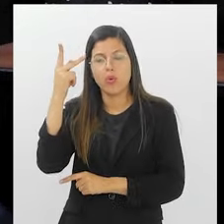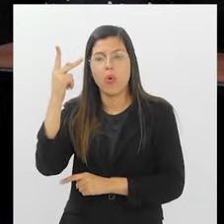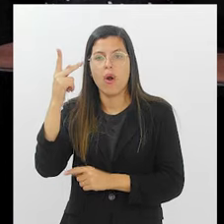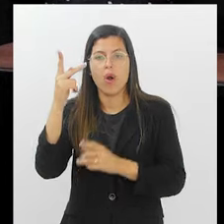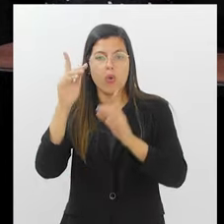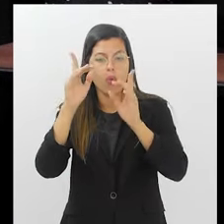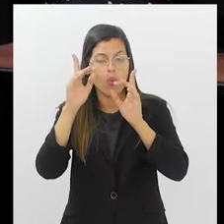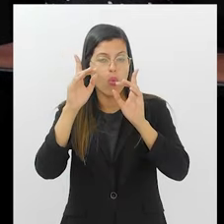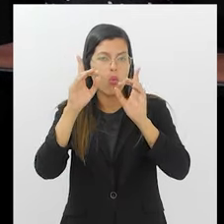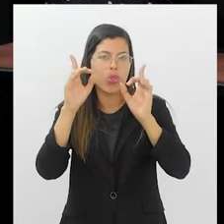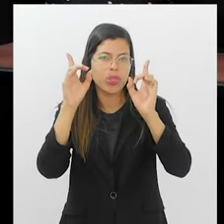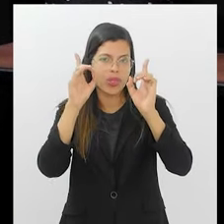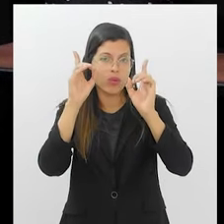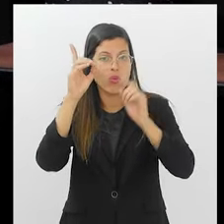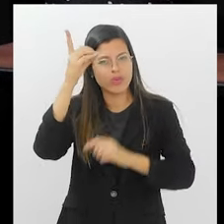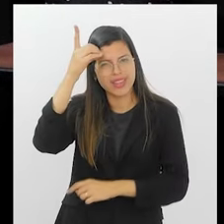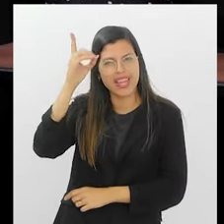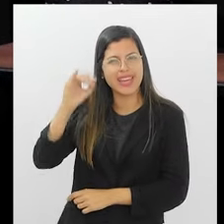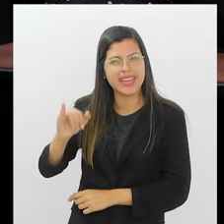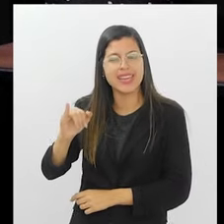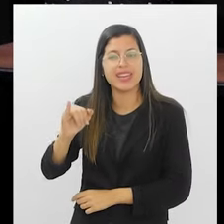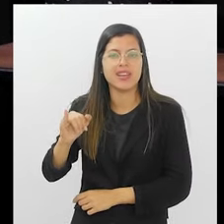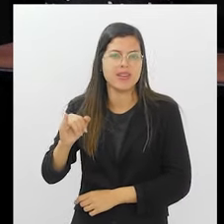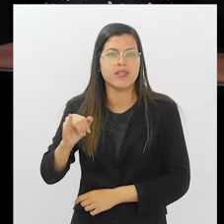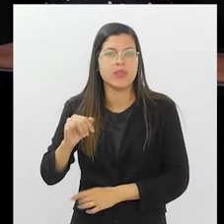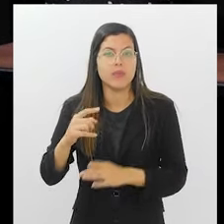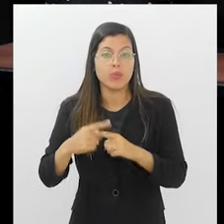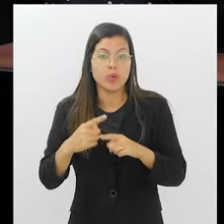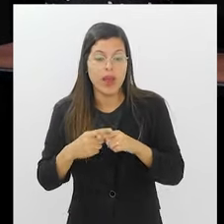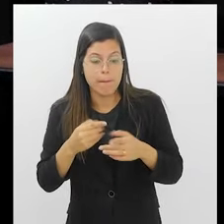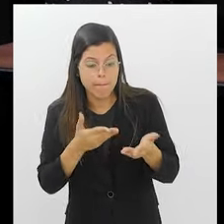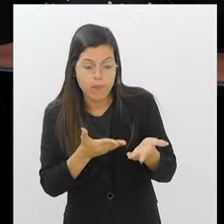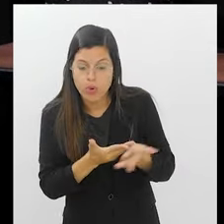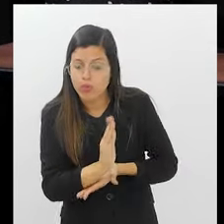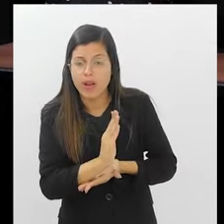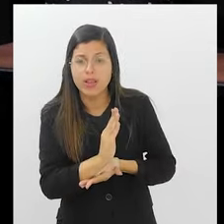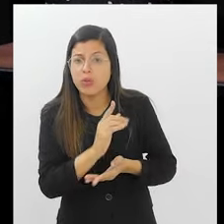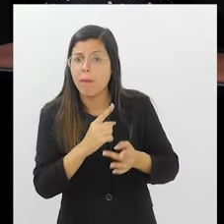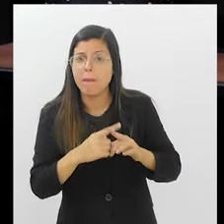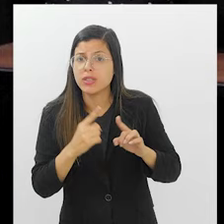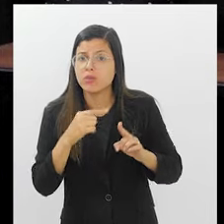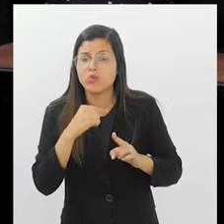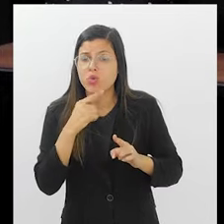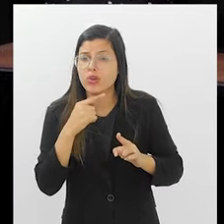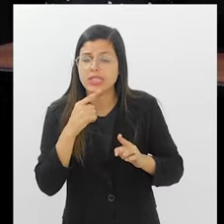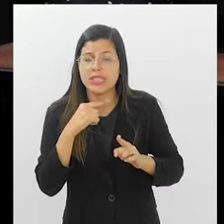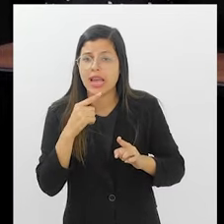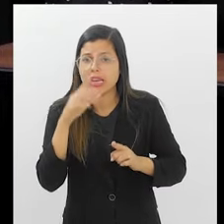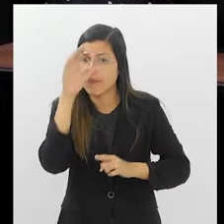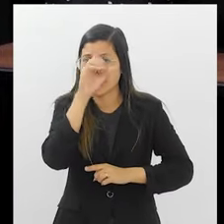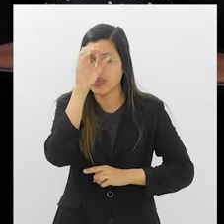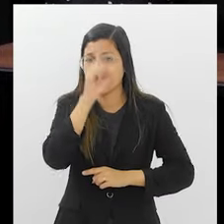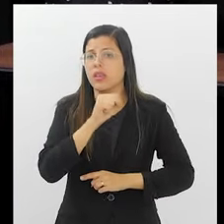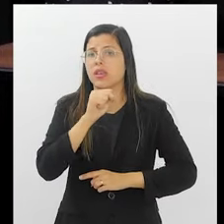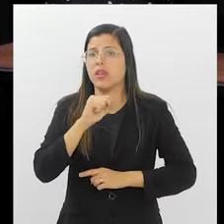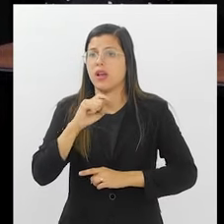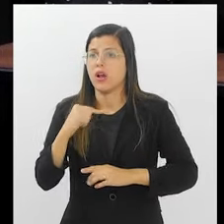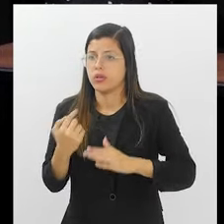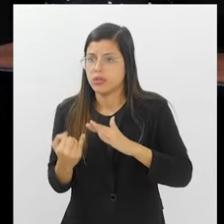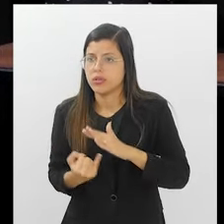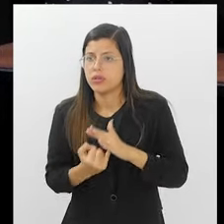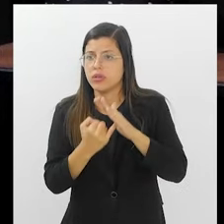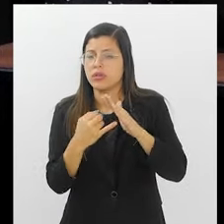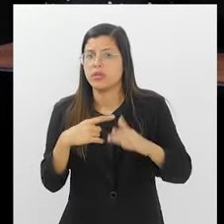deficiência intelectual. Tá certo? Porque ele é aprovado automaticamente sem ter condições. A nossa instituição também tem a